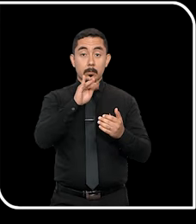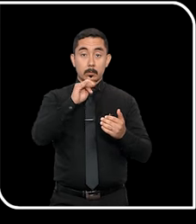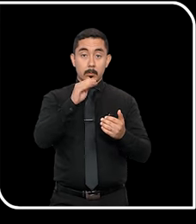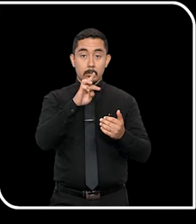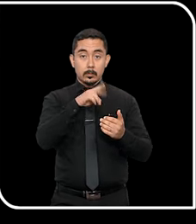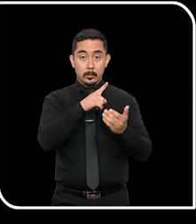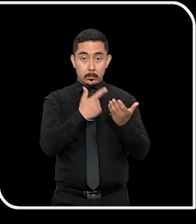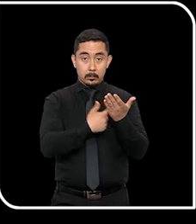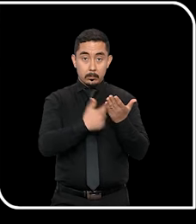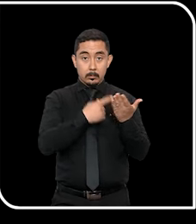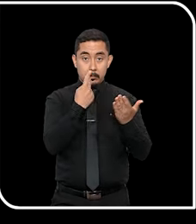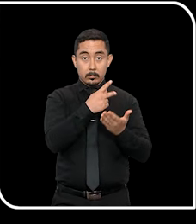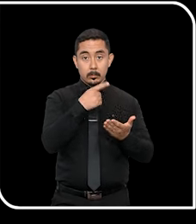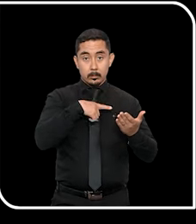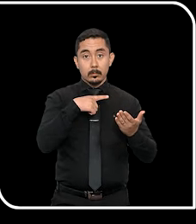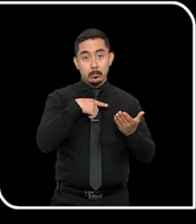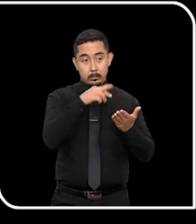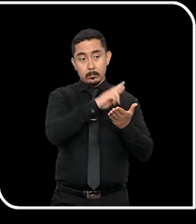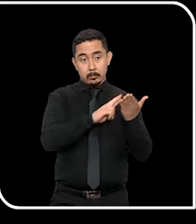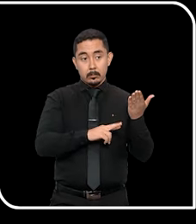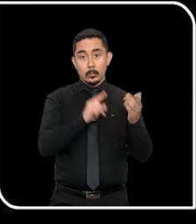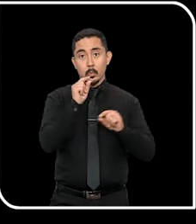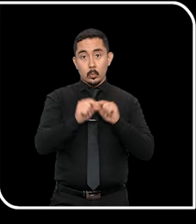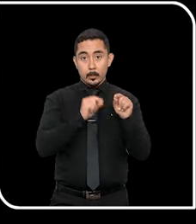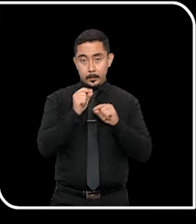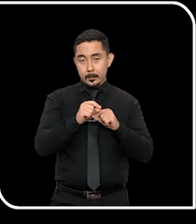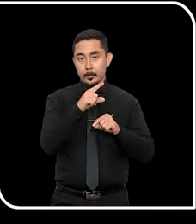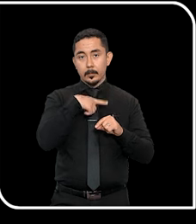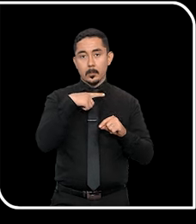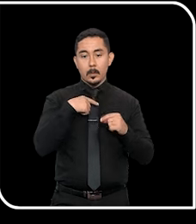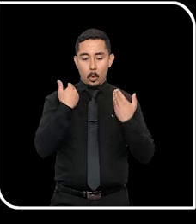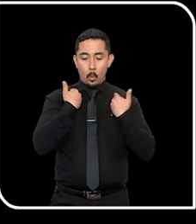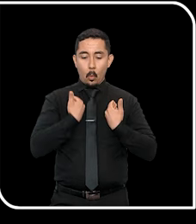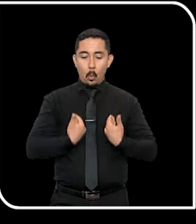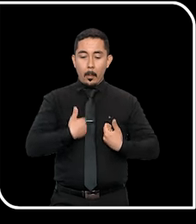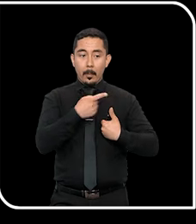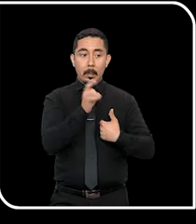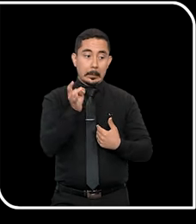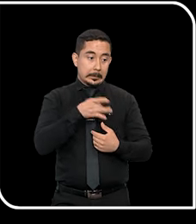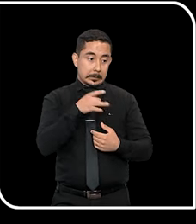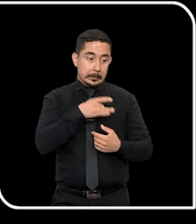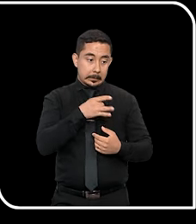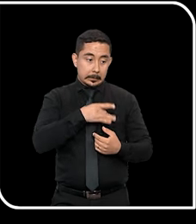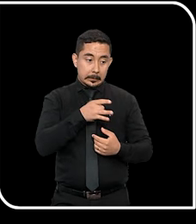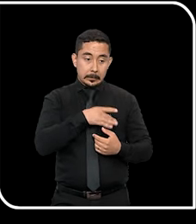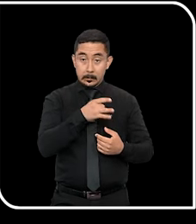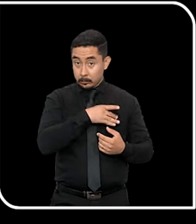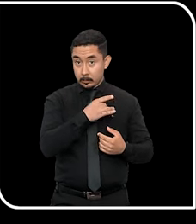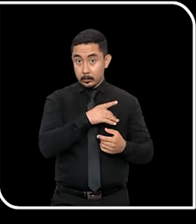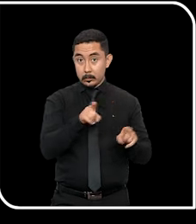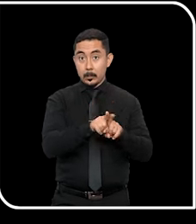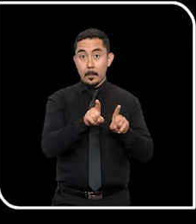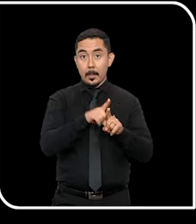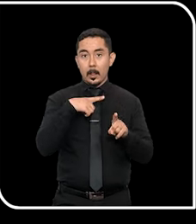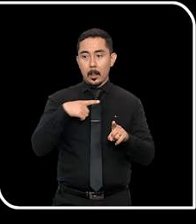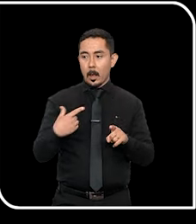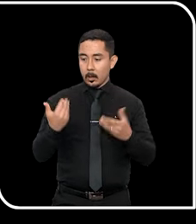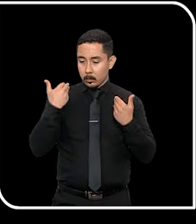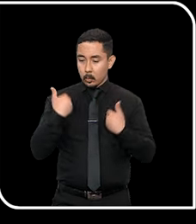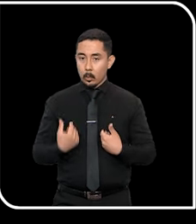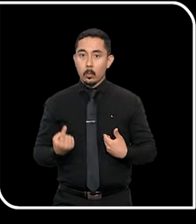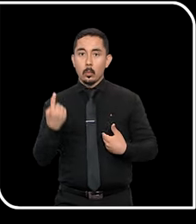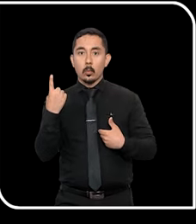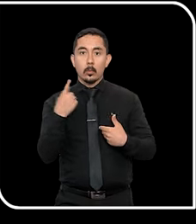dele que para mim faz todo sentido ele diz que ele tem um corpo que treme quando precisa ficar parado e um corpo que